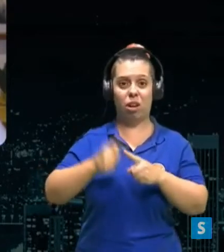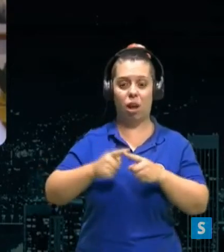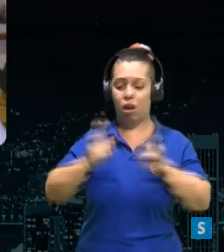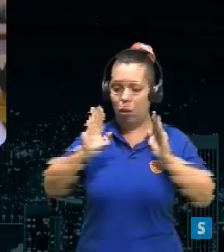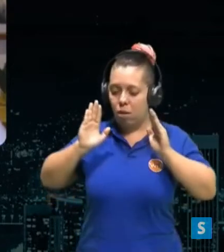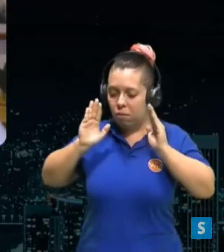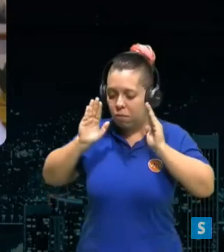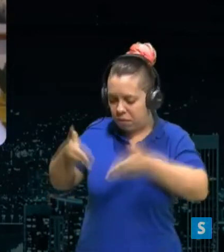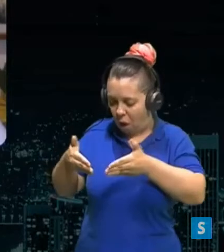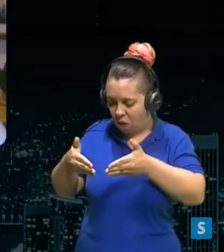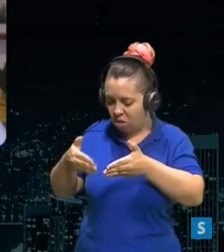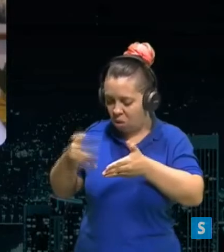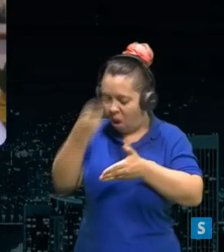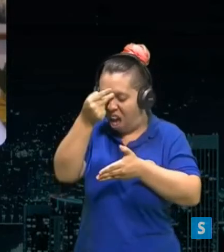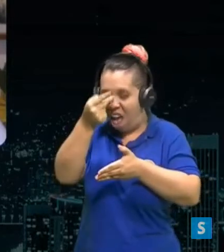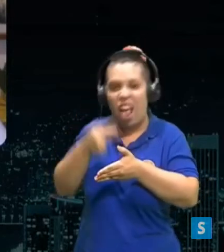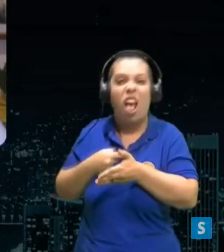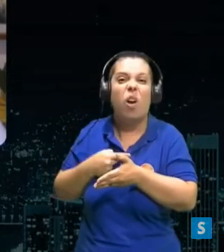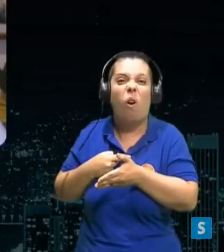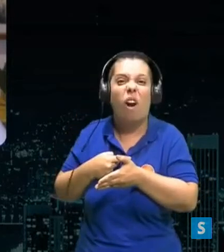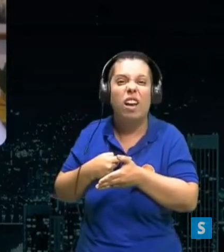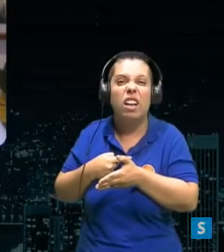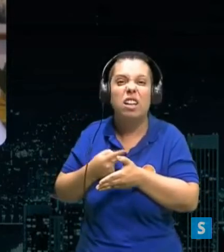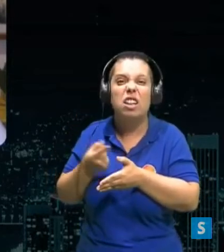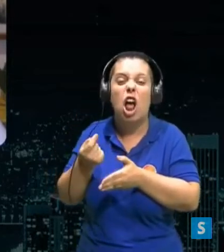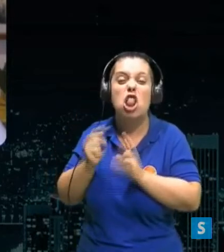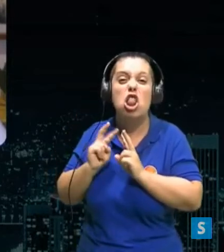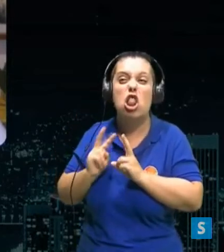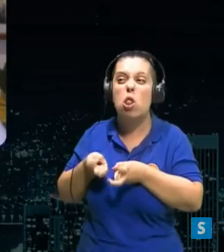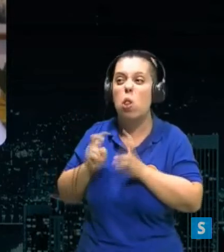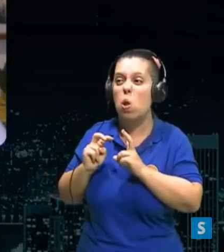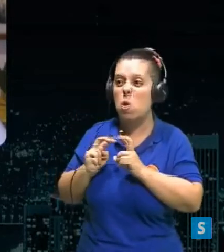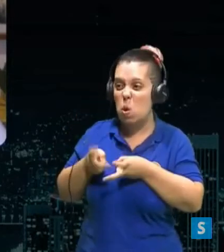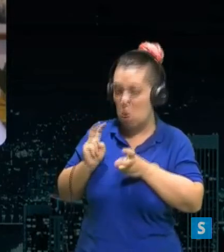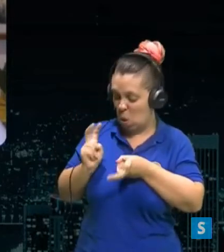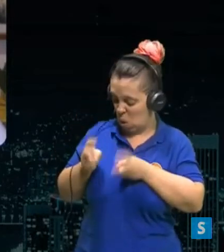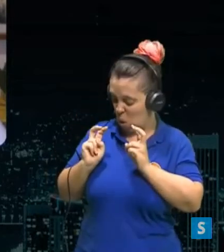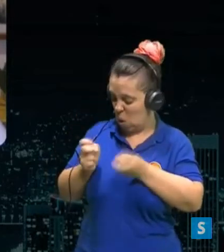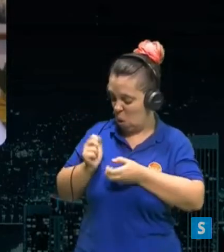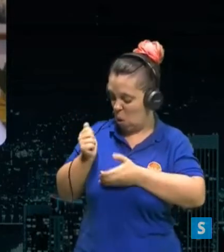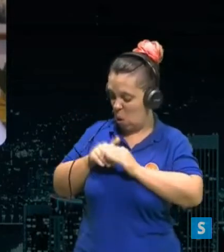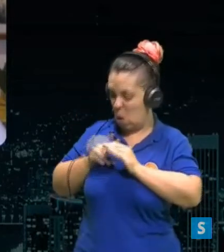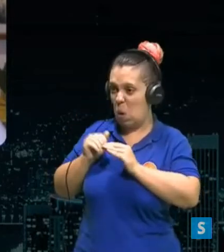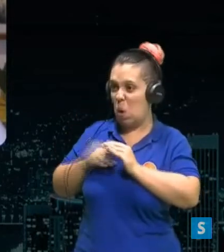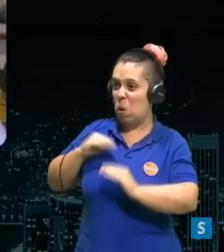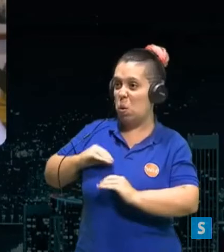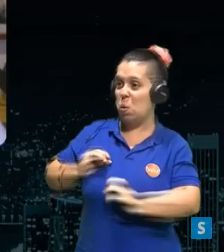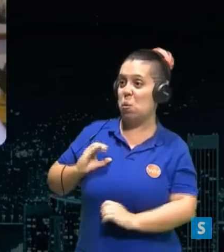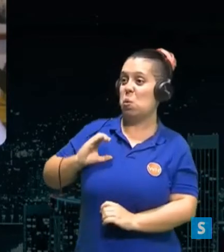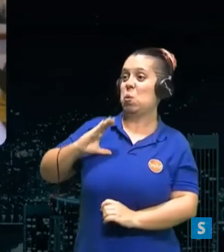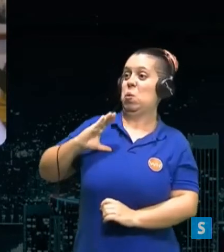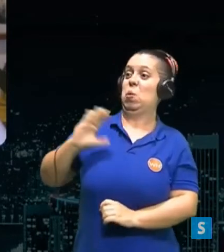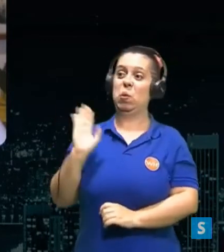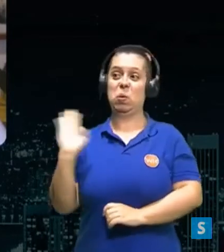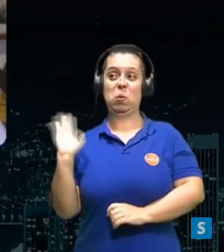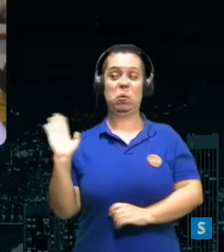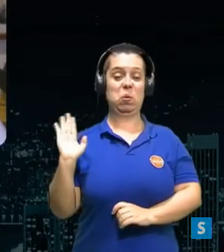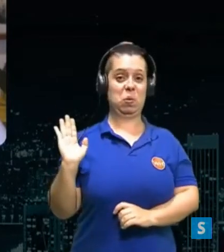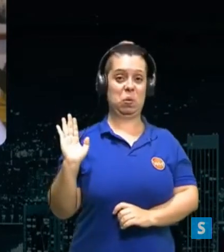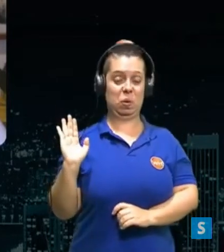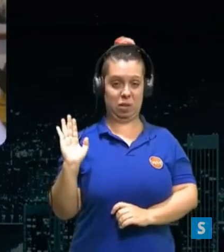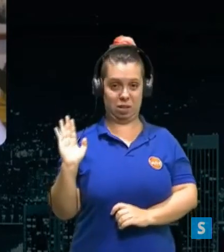um foco egoísta no lucro benefício pessoal do negócio para o conselho